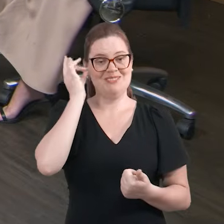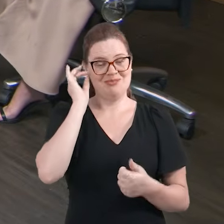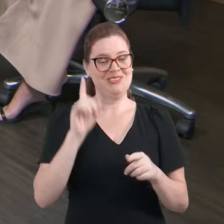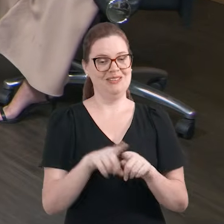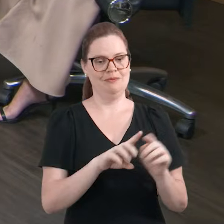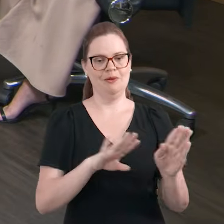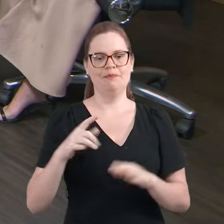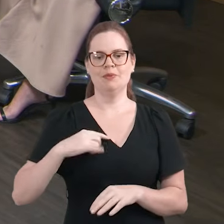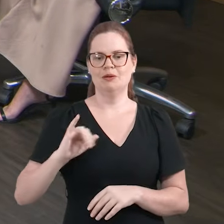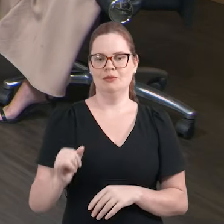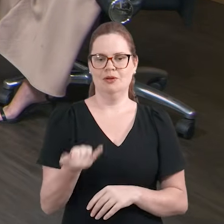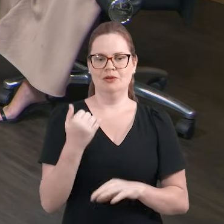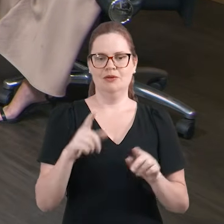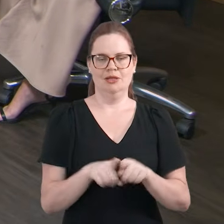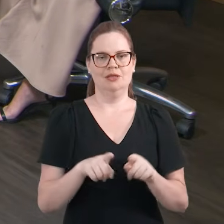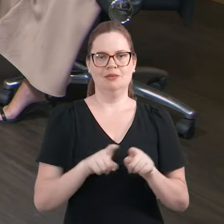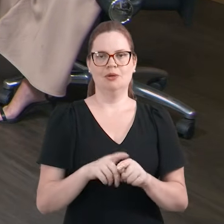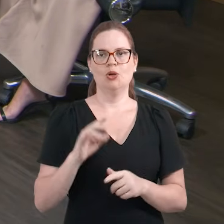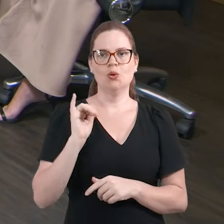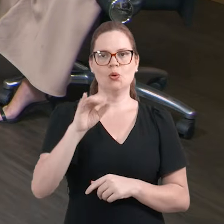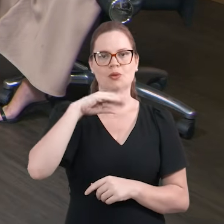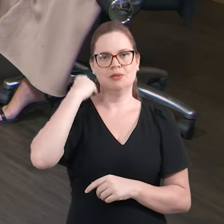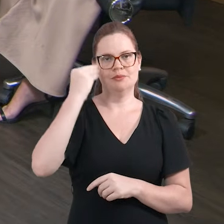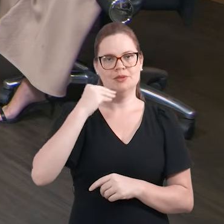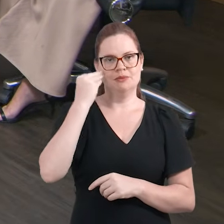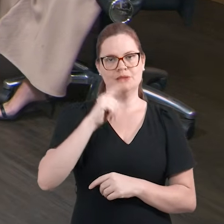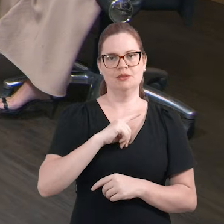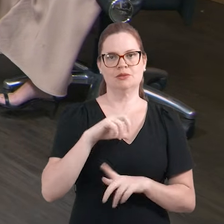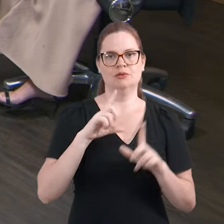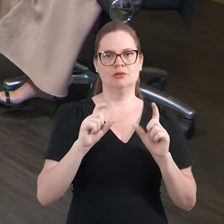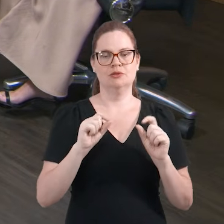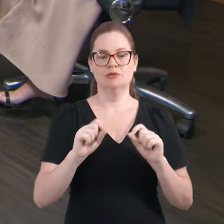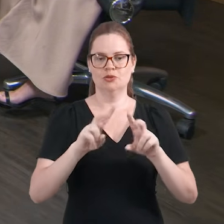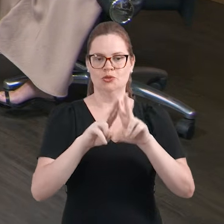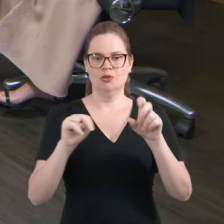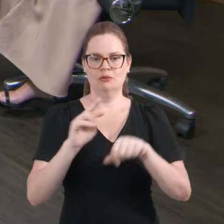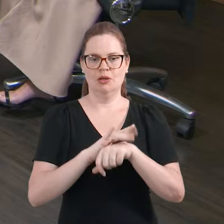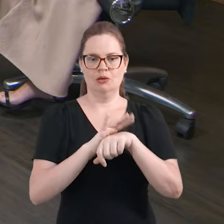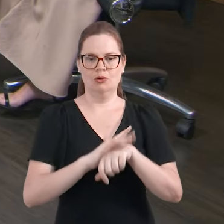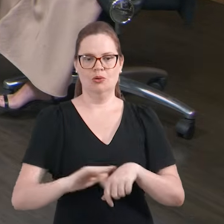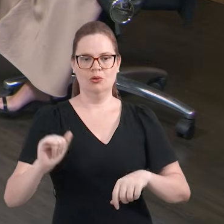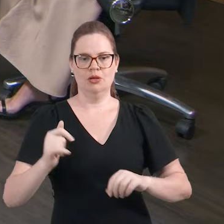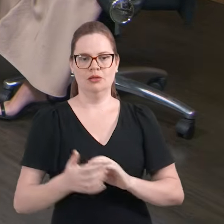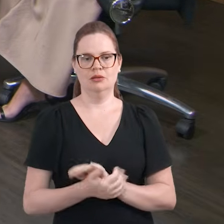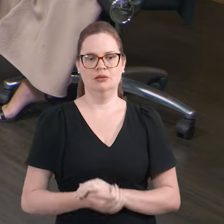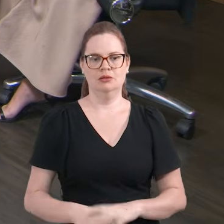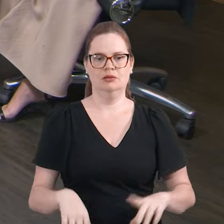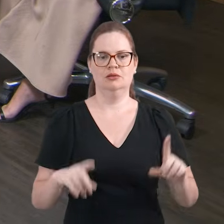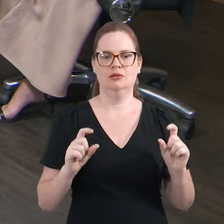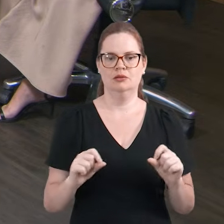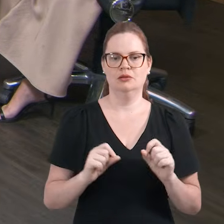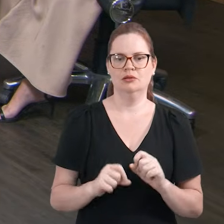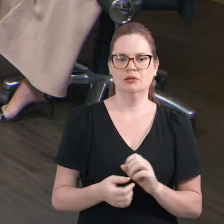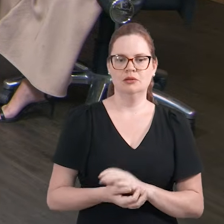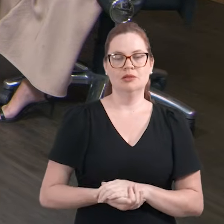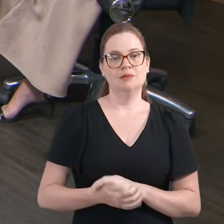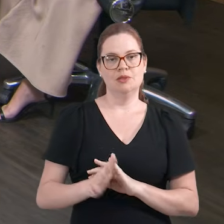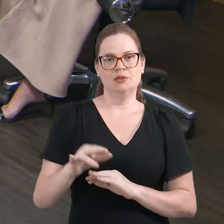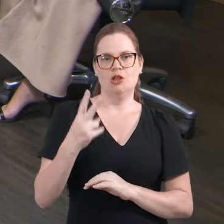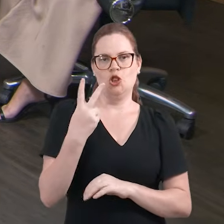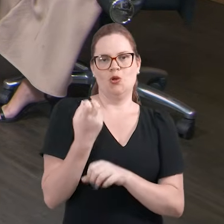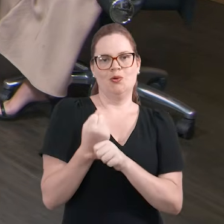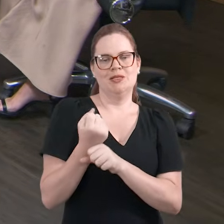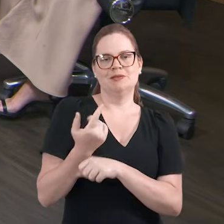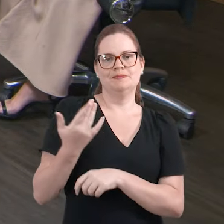pastor Josias, contar uma experiência também que eu tive com cura, com a sanidade, que é a seguinte: há 2